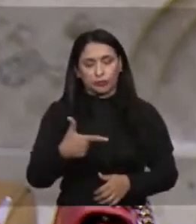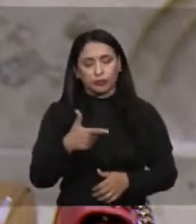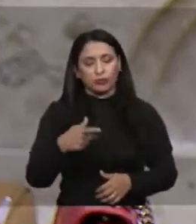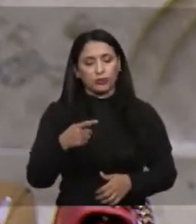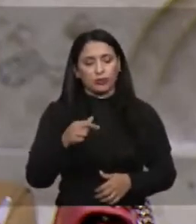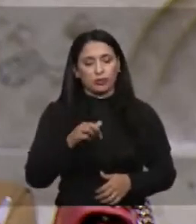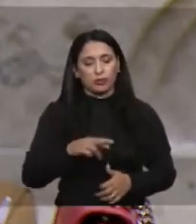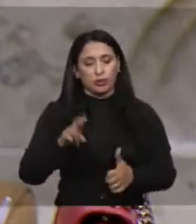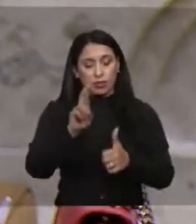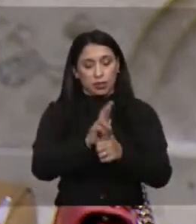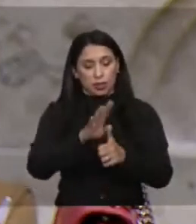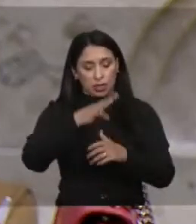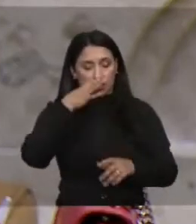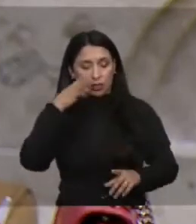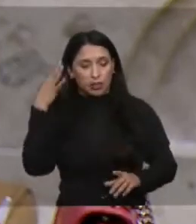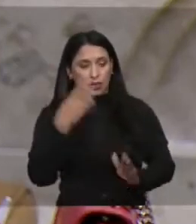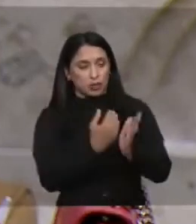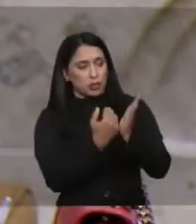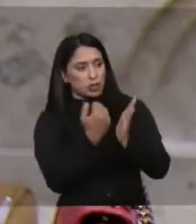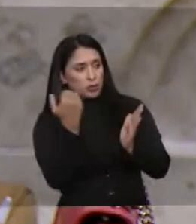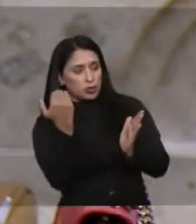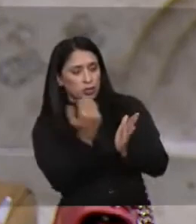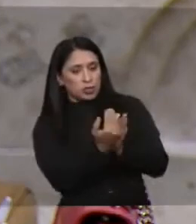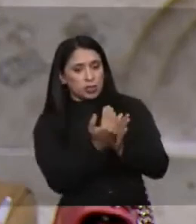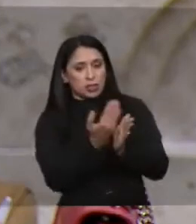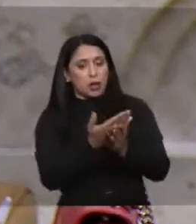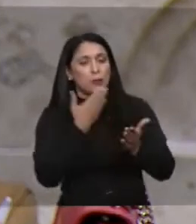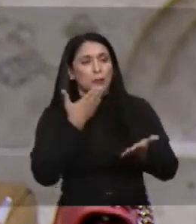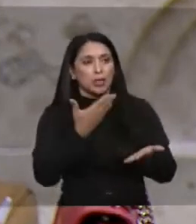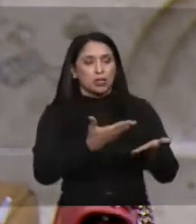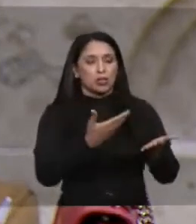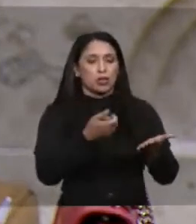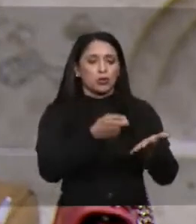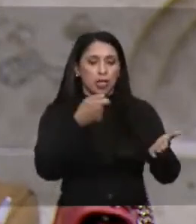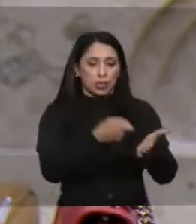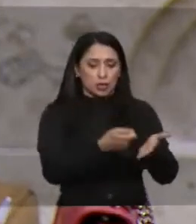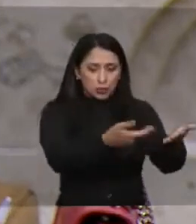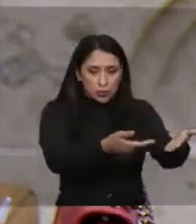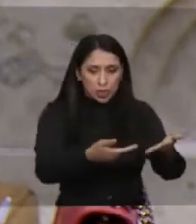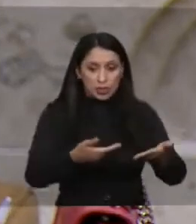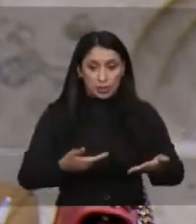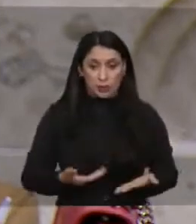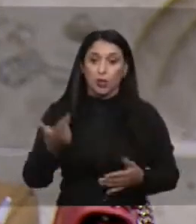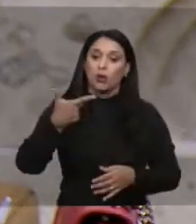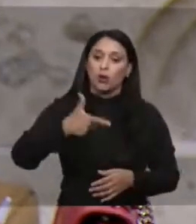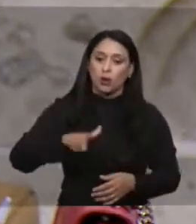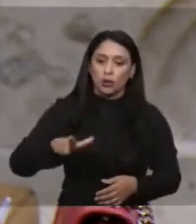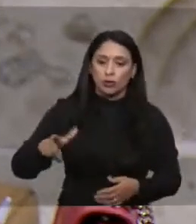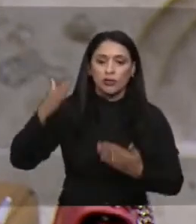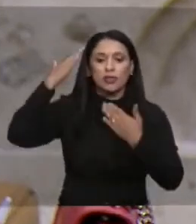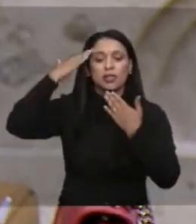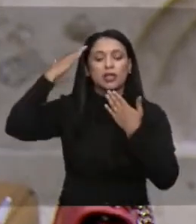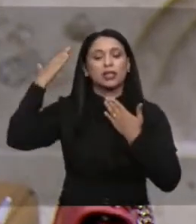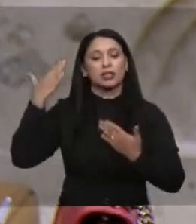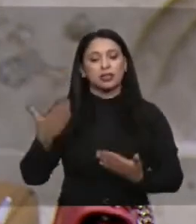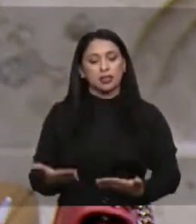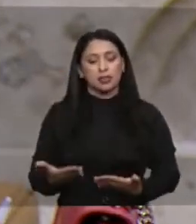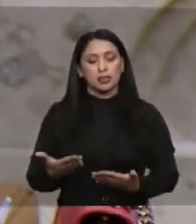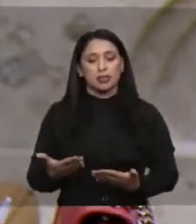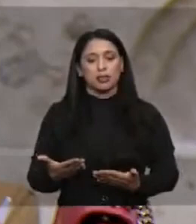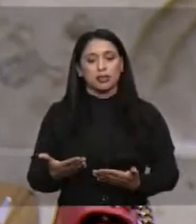os termos acusatórios da inicial, requerendo o recebimento da denúncia. Eu só quero, mais uma vez, agradecer, mas dizer